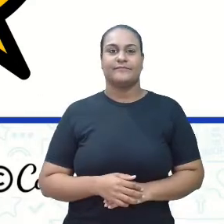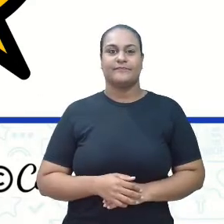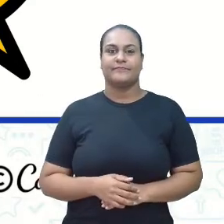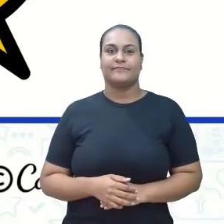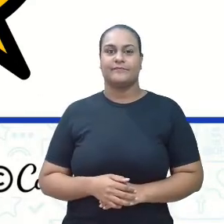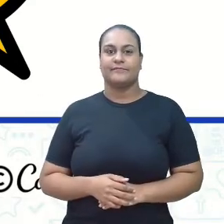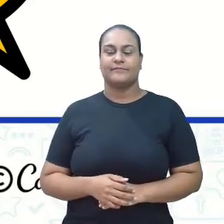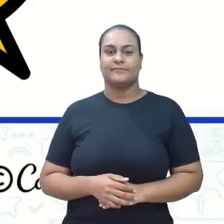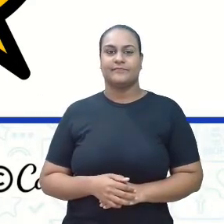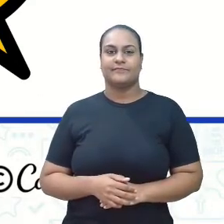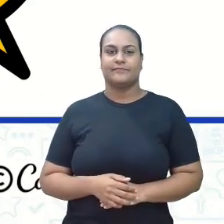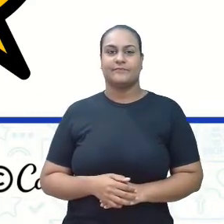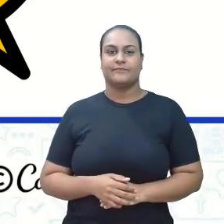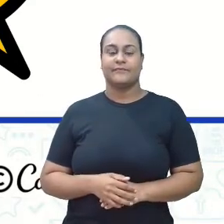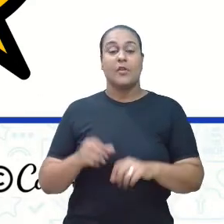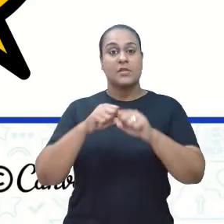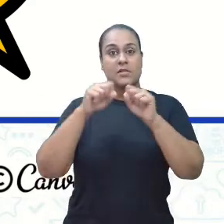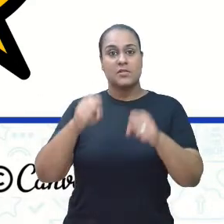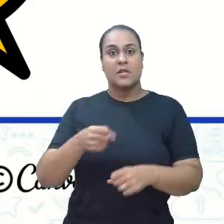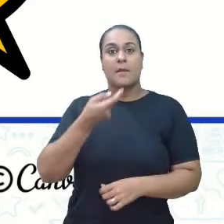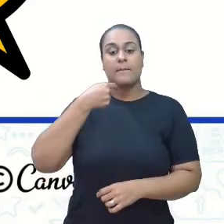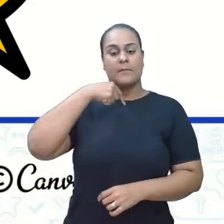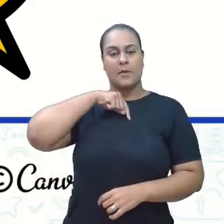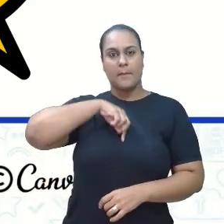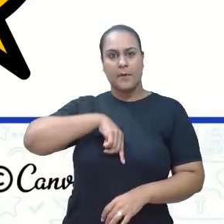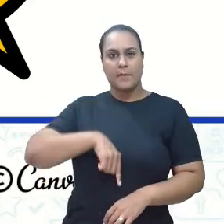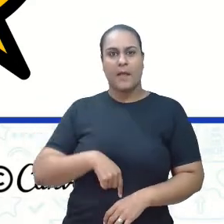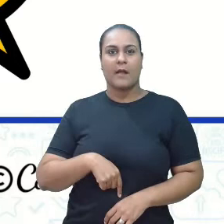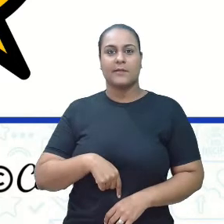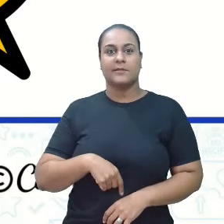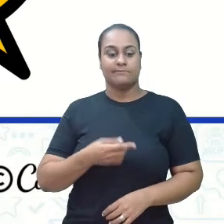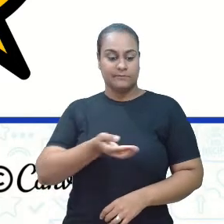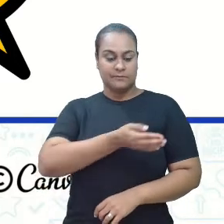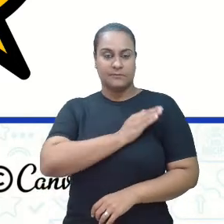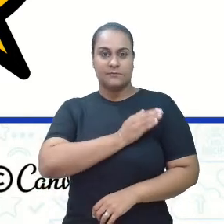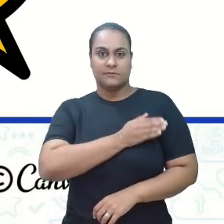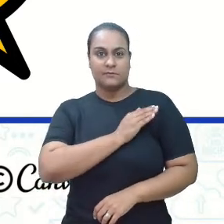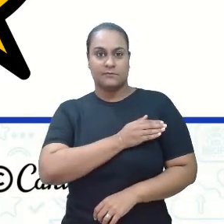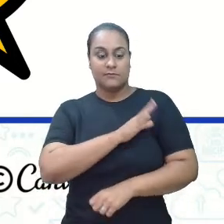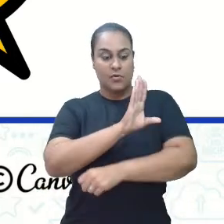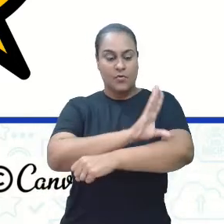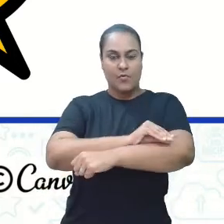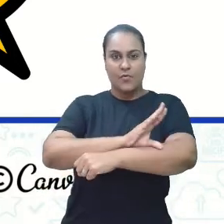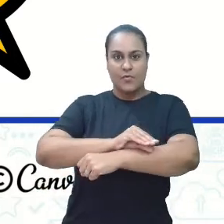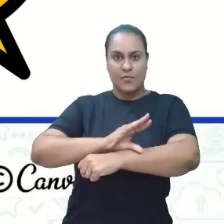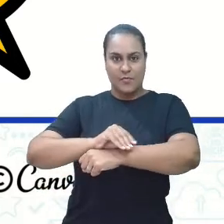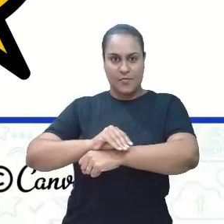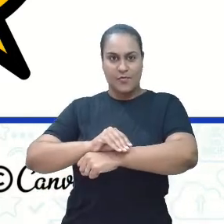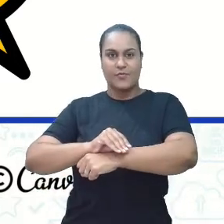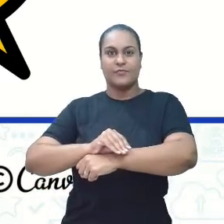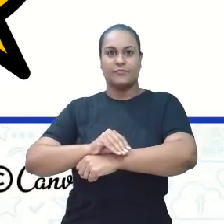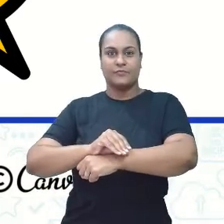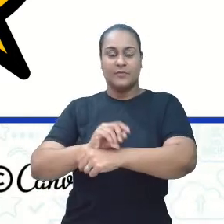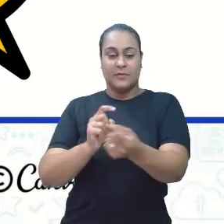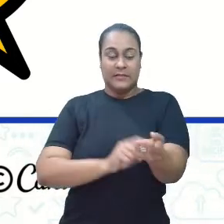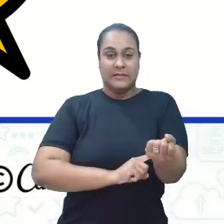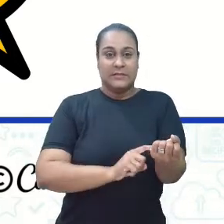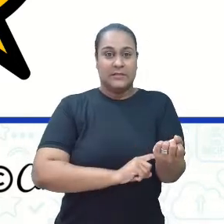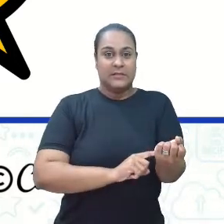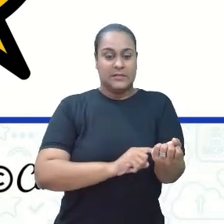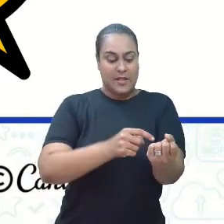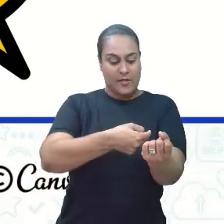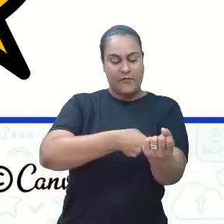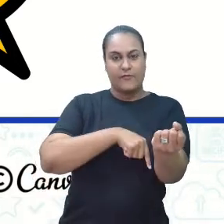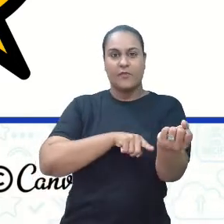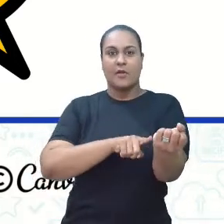sistema digestório, sistema cardiovascular, sistema muscular, sistema nervoso,